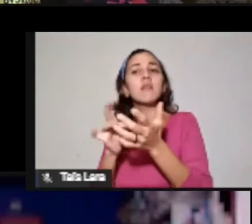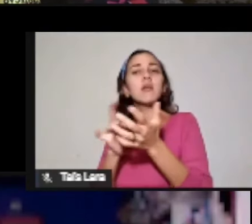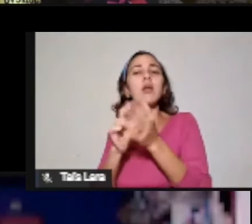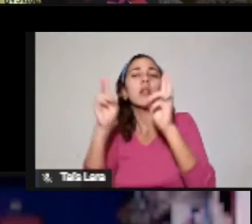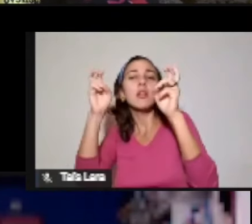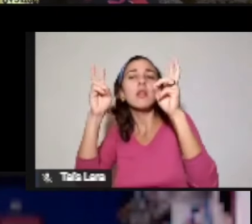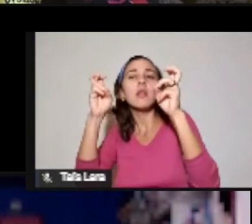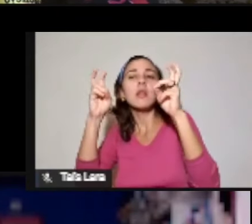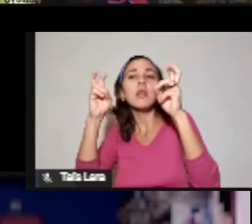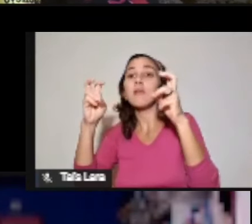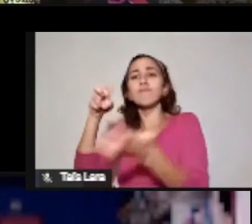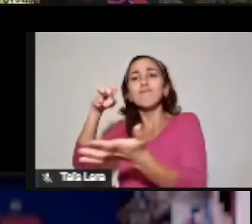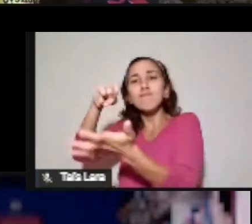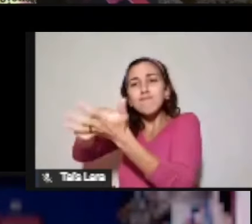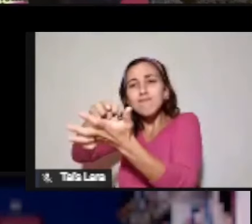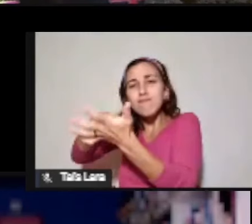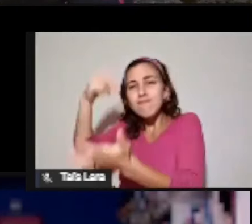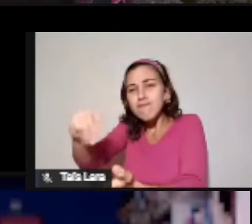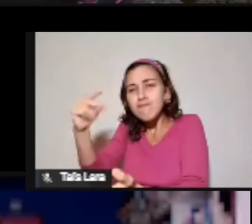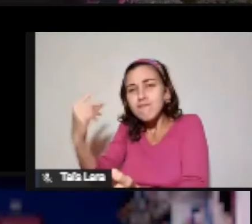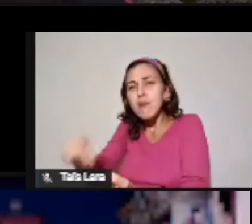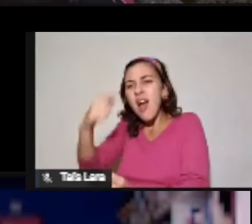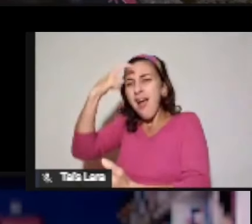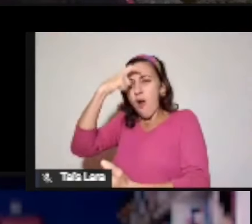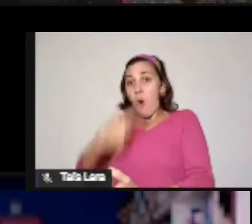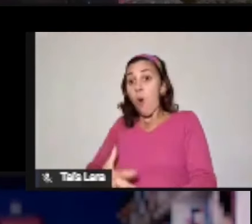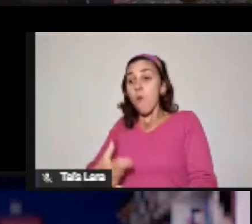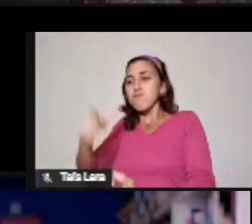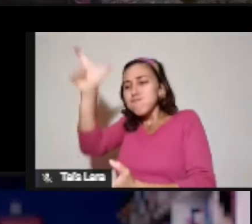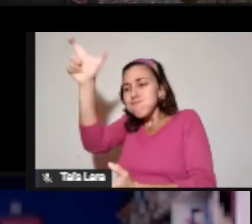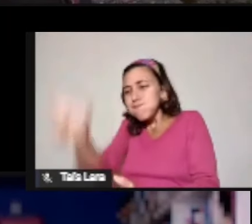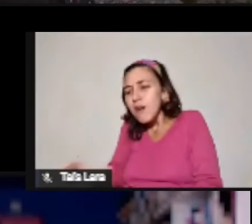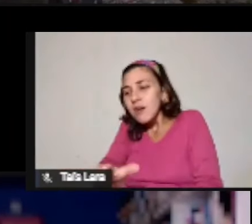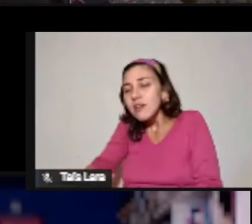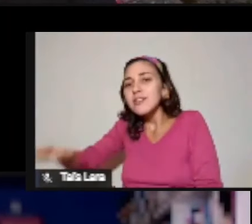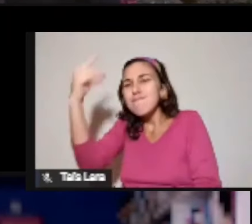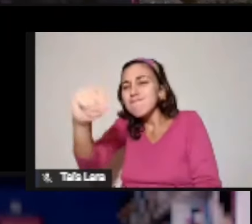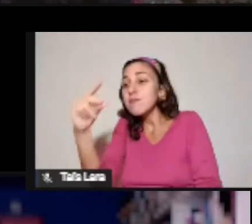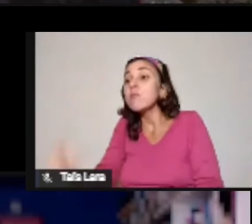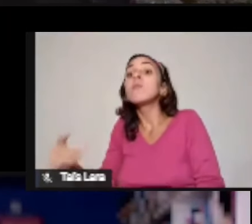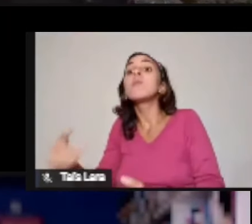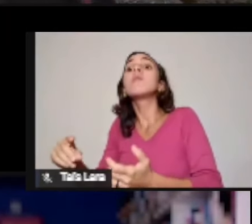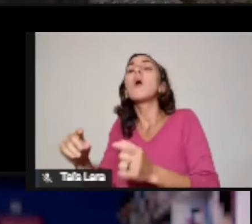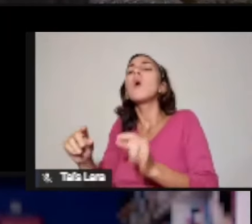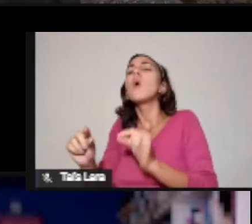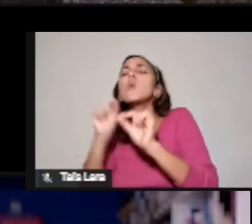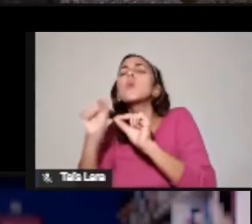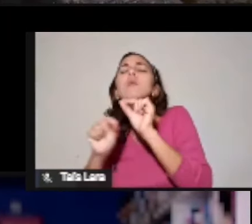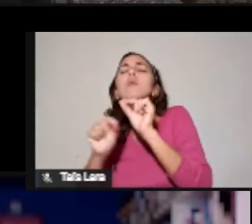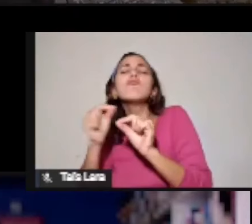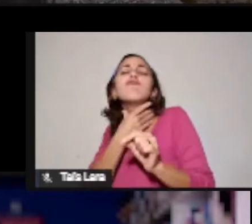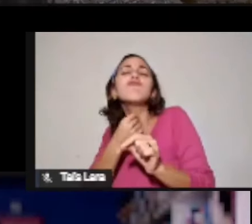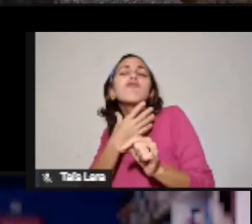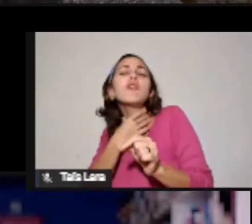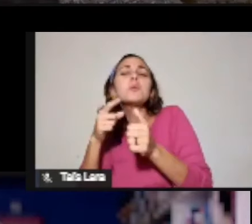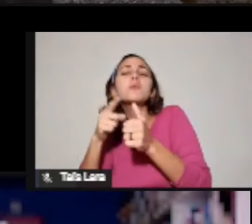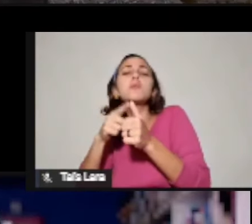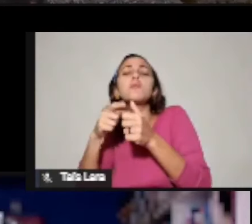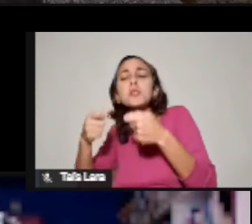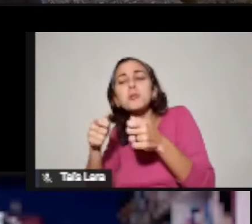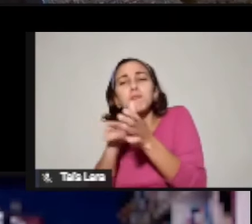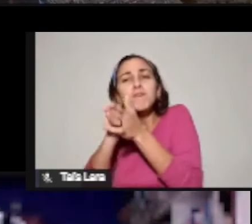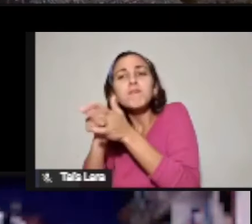das crianças. Existem muitos mitos, né? O primeiro que a gente precisa destruir, não sei se a gente pode